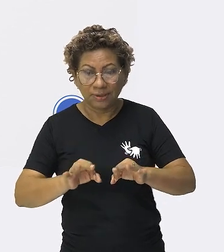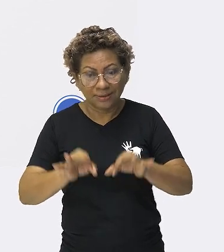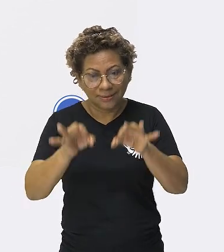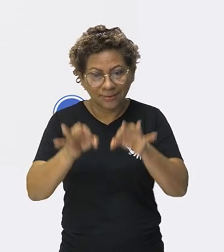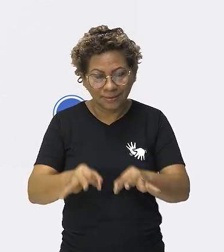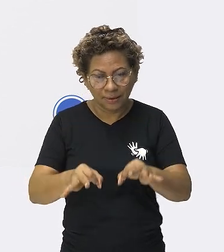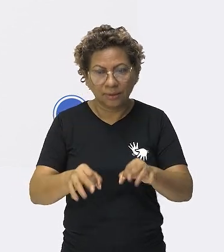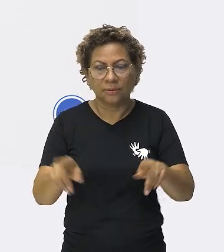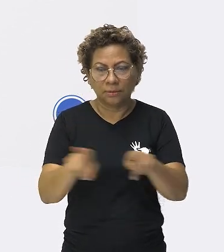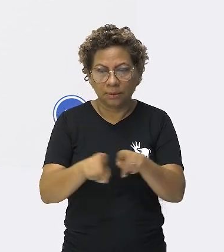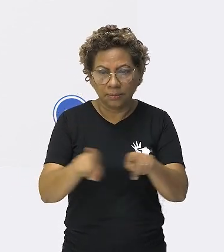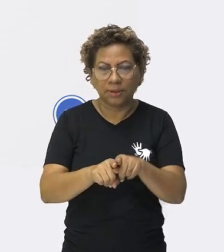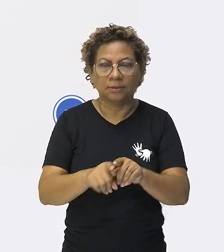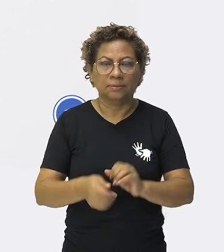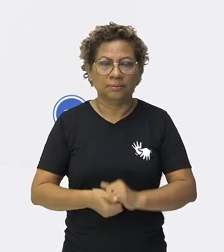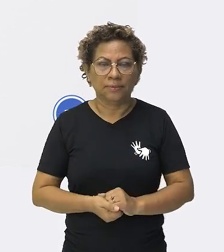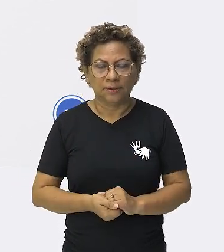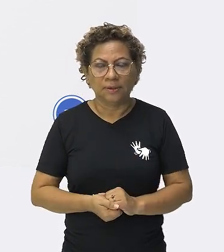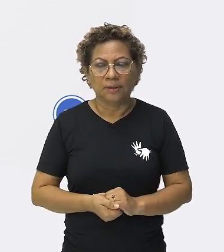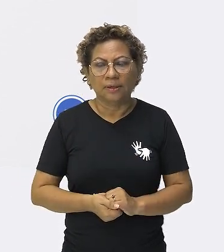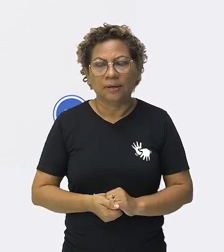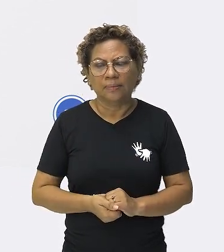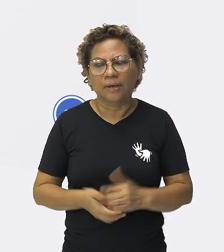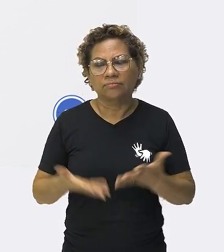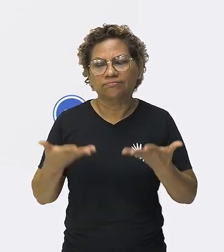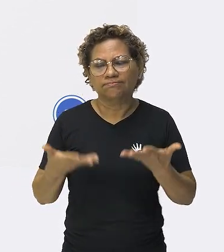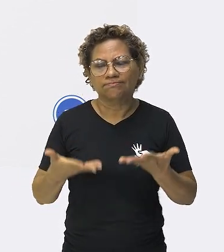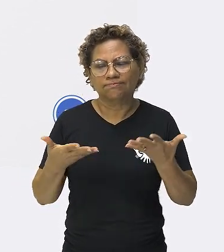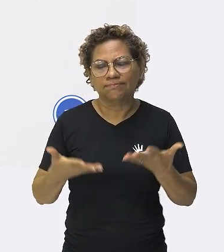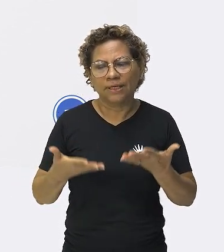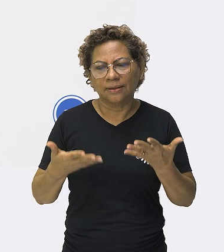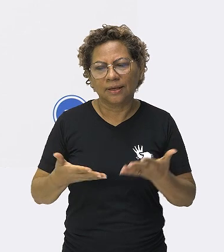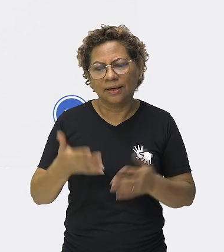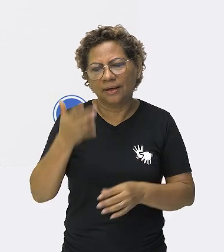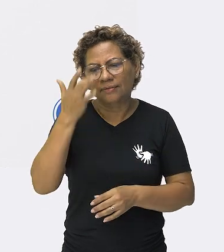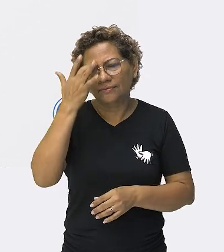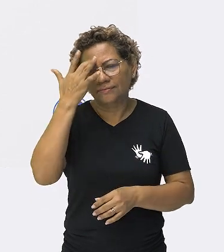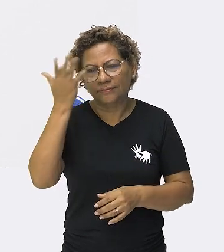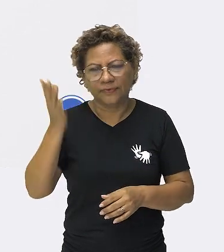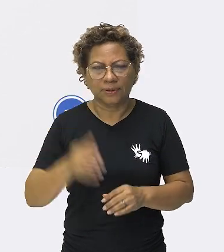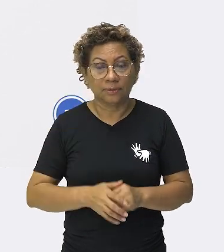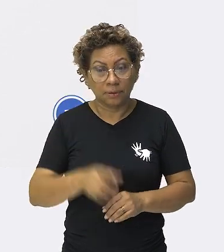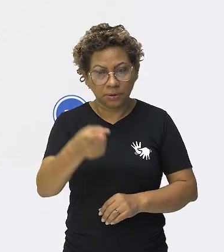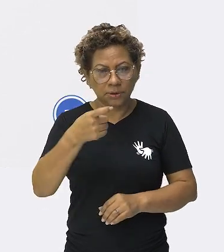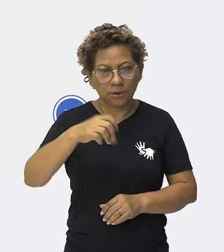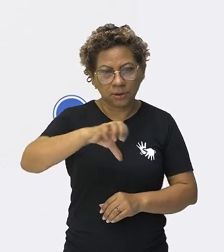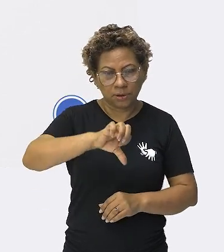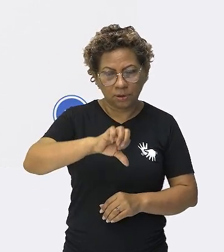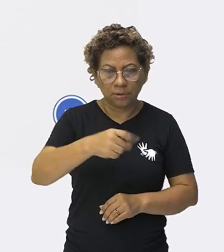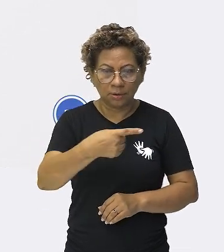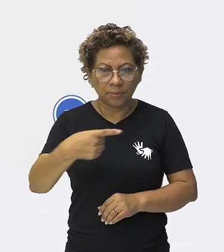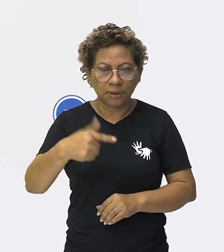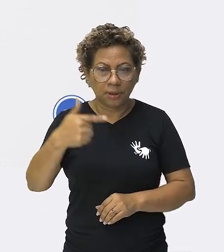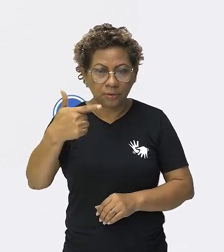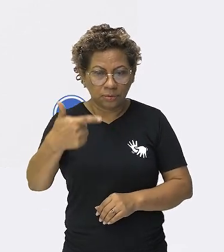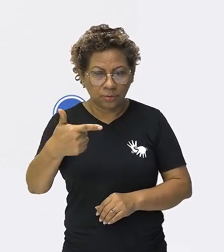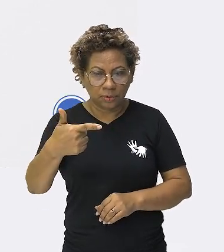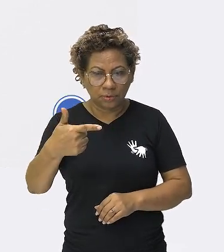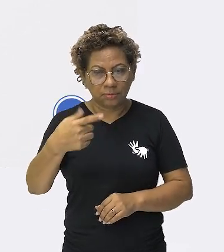essa questão, ó. Uma forma até mais simples. Então, nós temos x sobre 9 menos 2 sobre